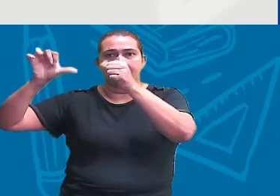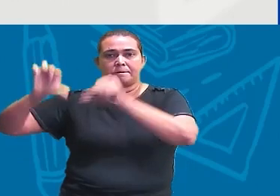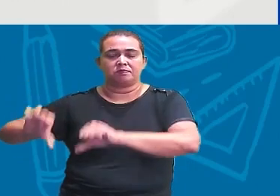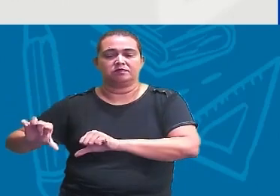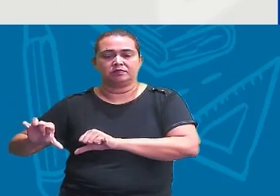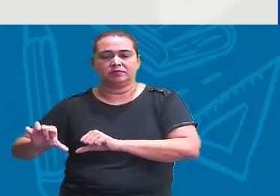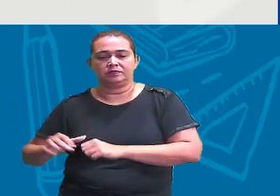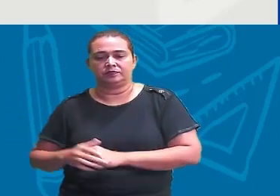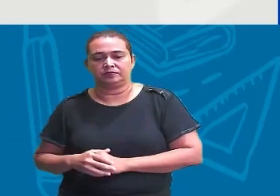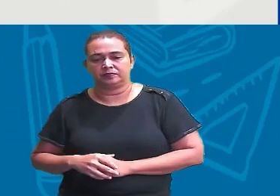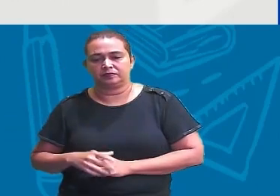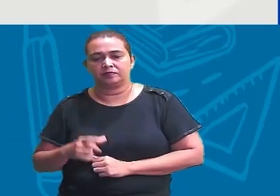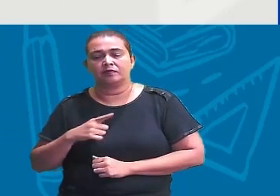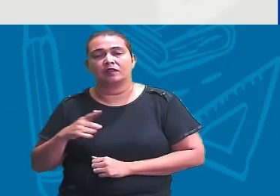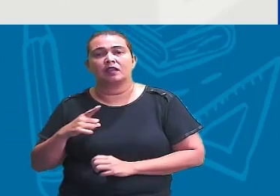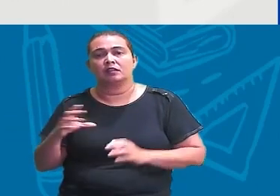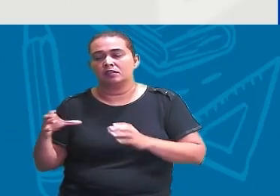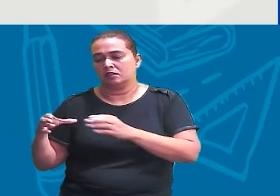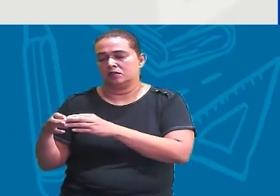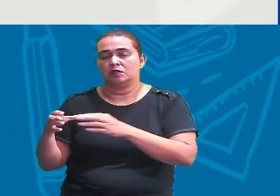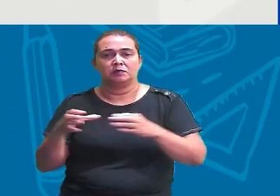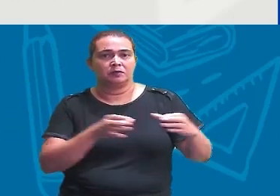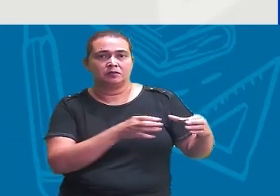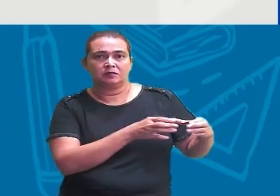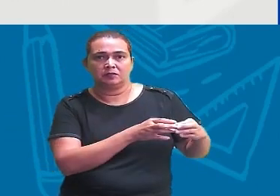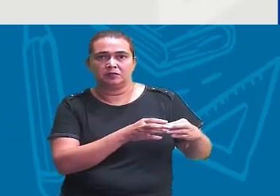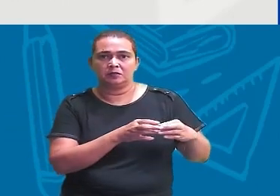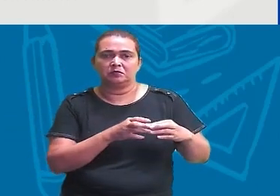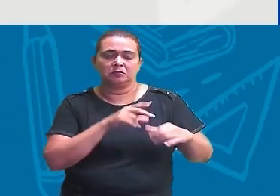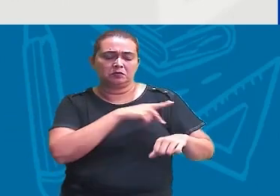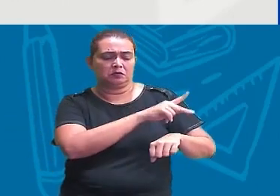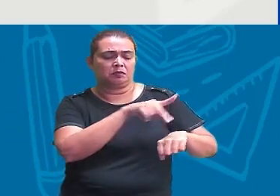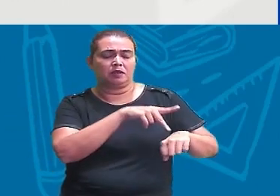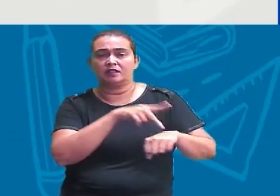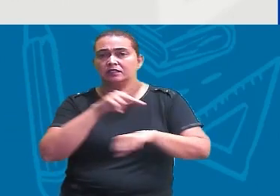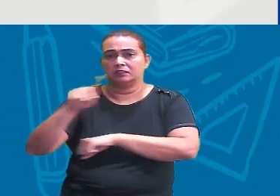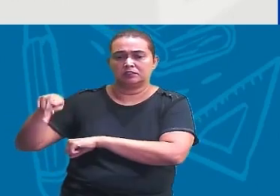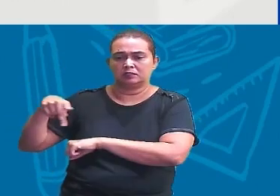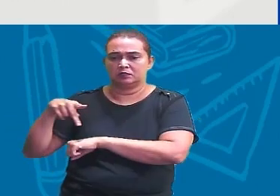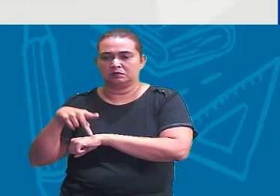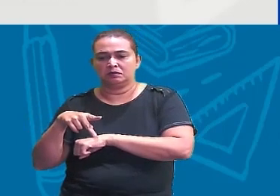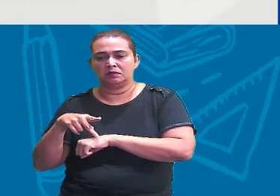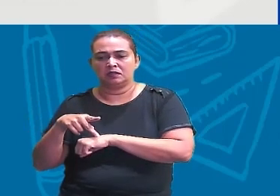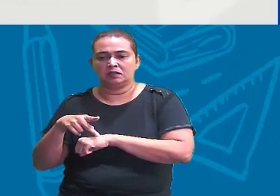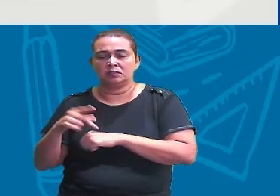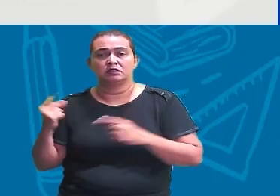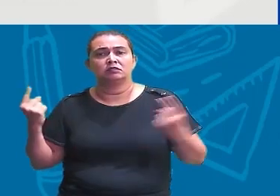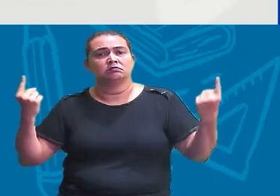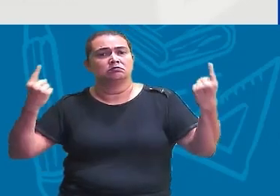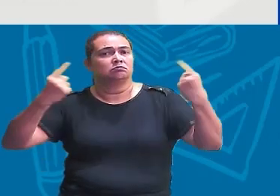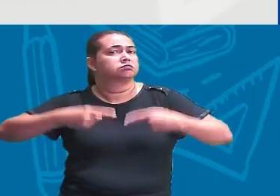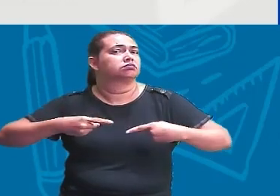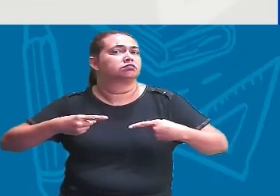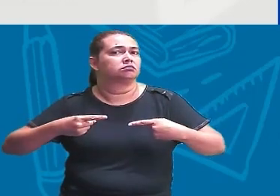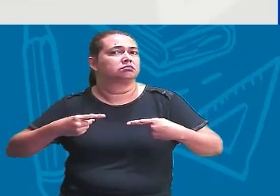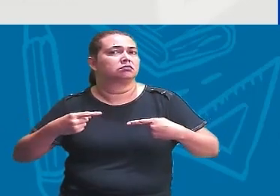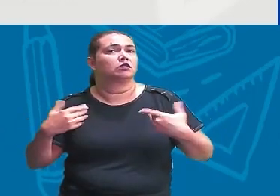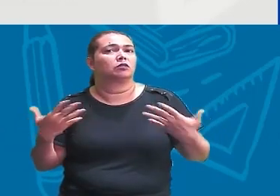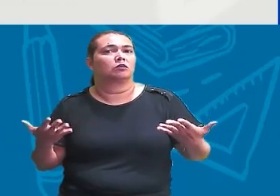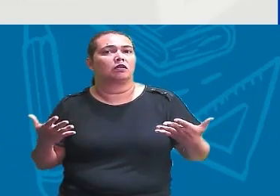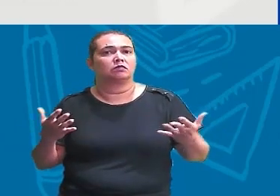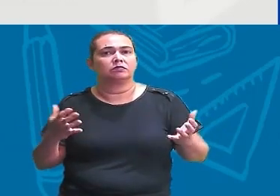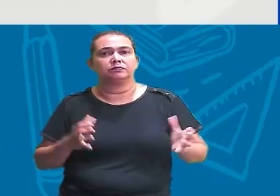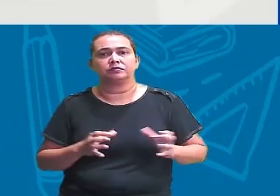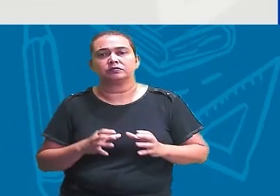Quais são esses dois grupos, esses dois times de países que vão ser formados e que vão se contrapor durante a guerra? De